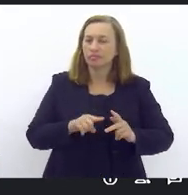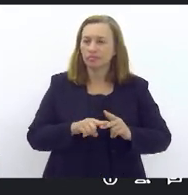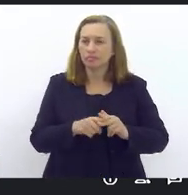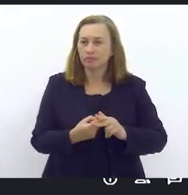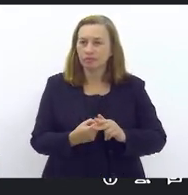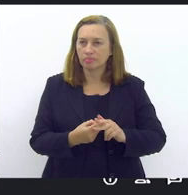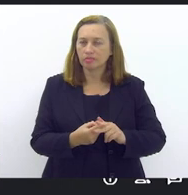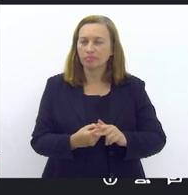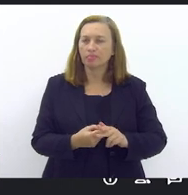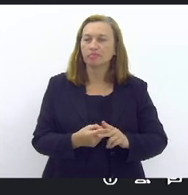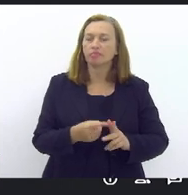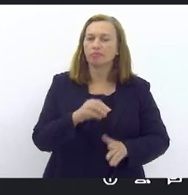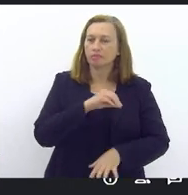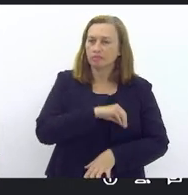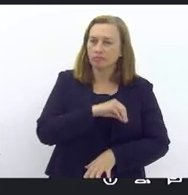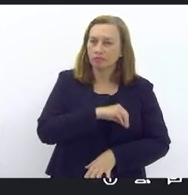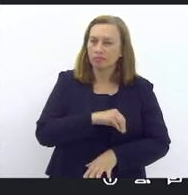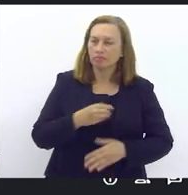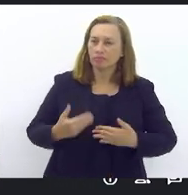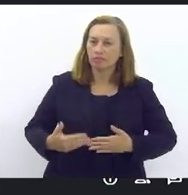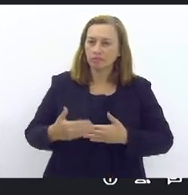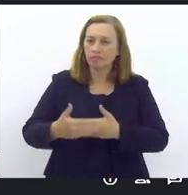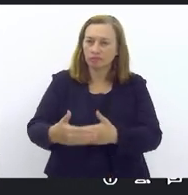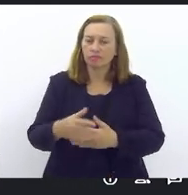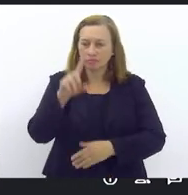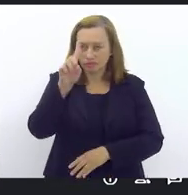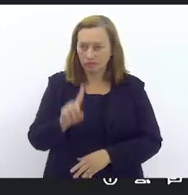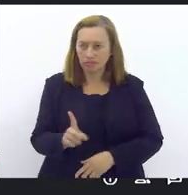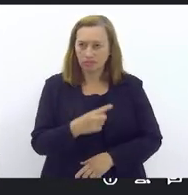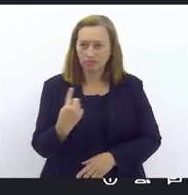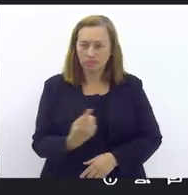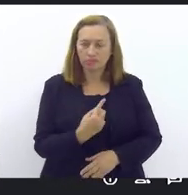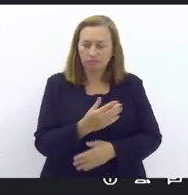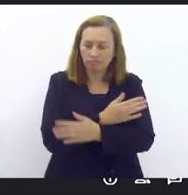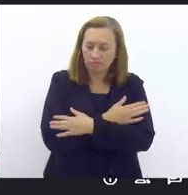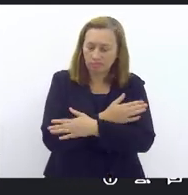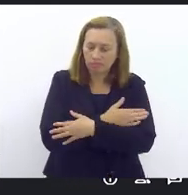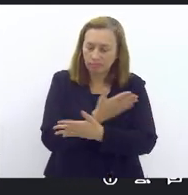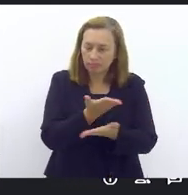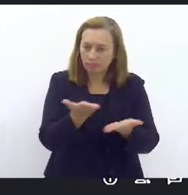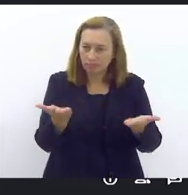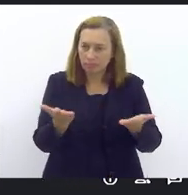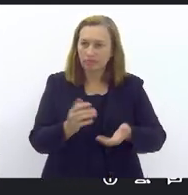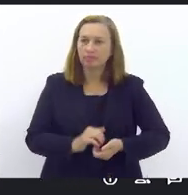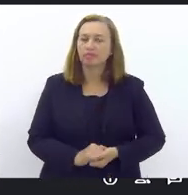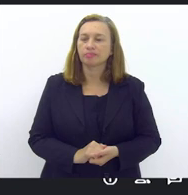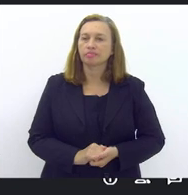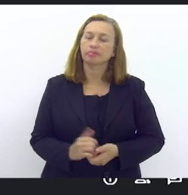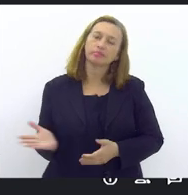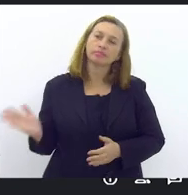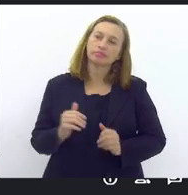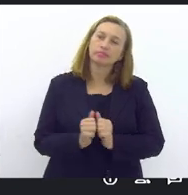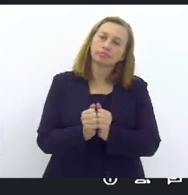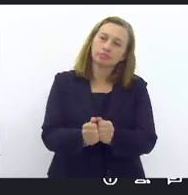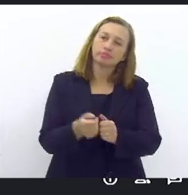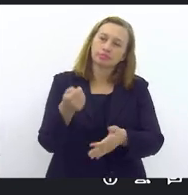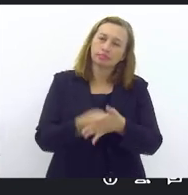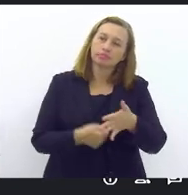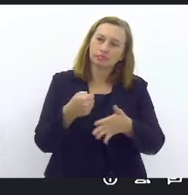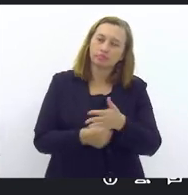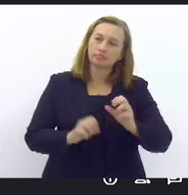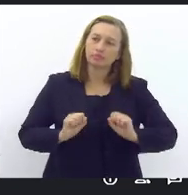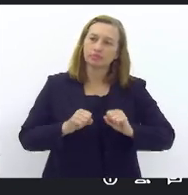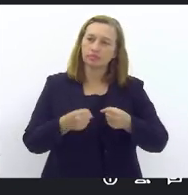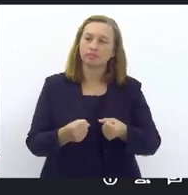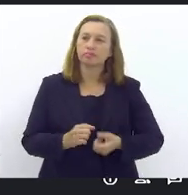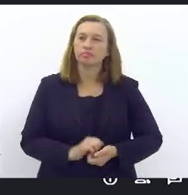do curso de aluno de qualidade, para poder avançar os nossos direitos. Um forte abraço a cada um e a cada uma. Sigamos firmes na luta em defesa dos direitos